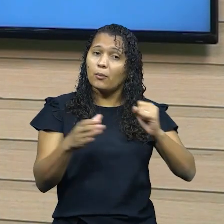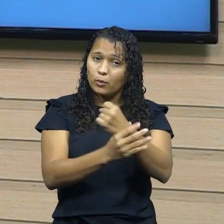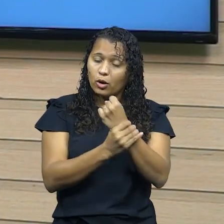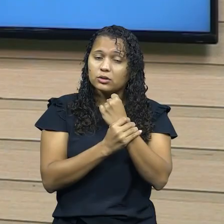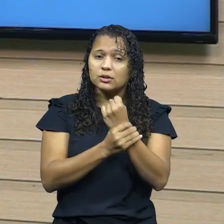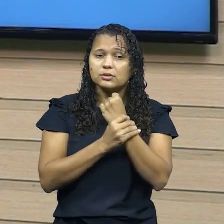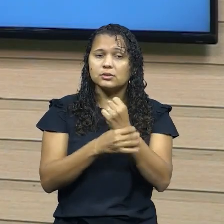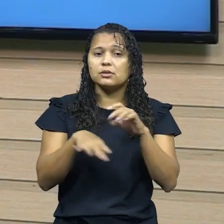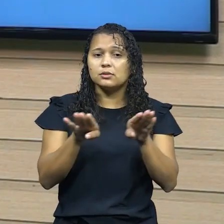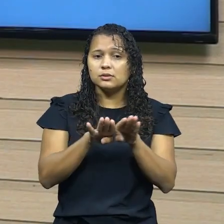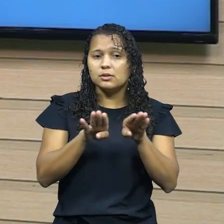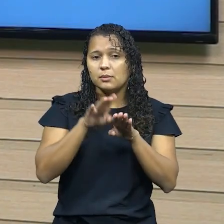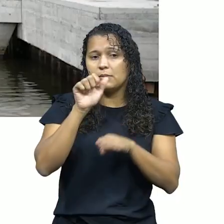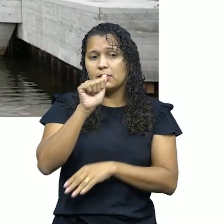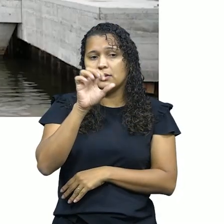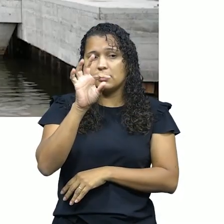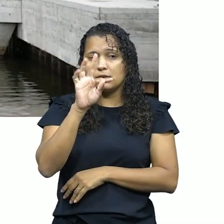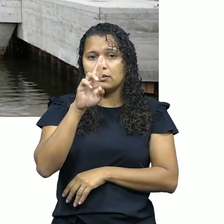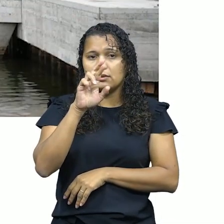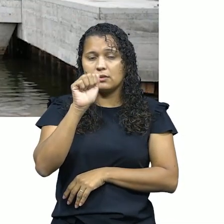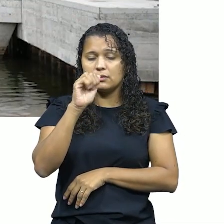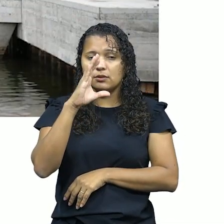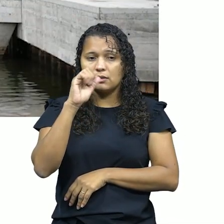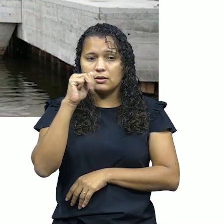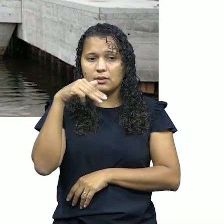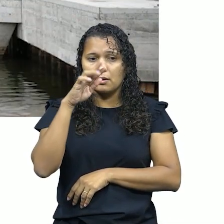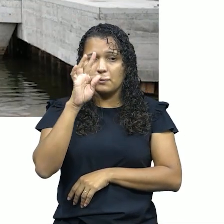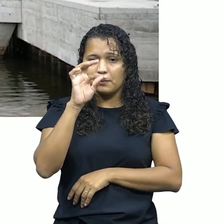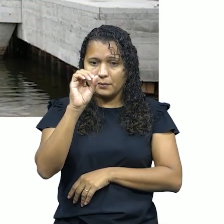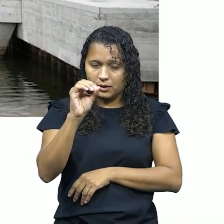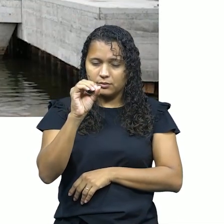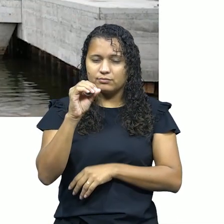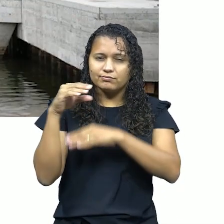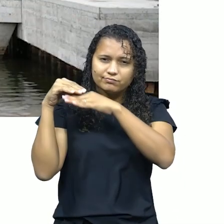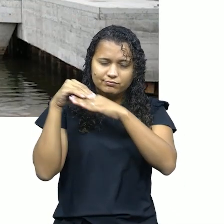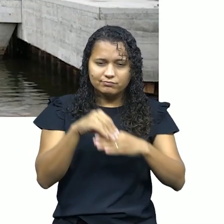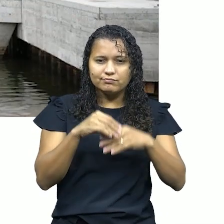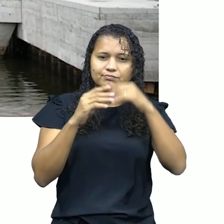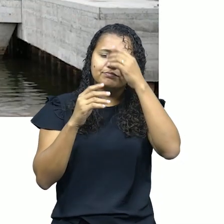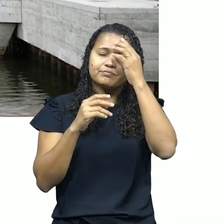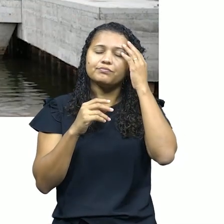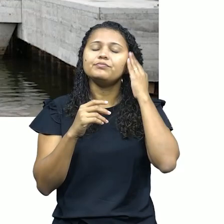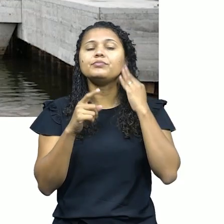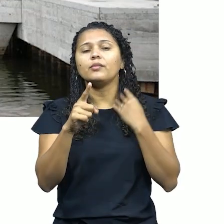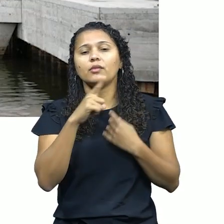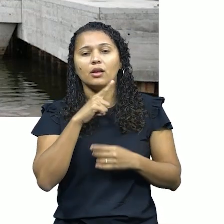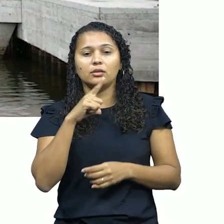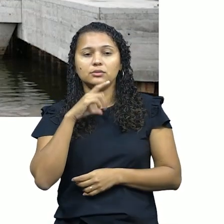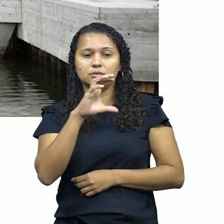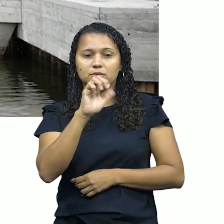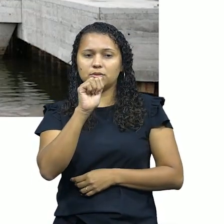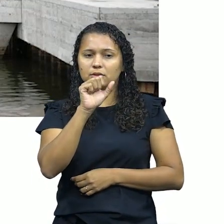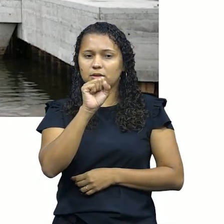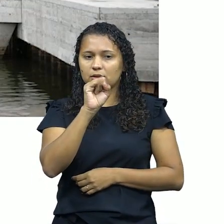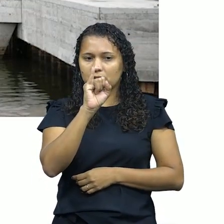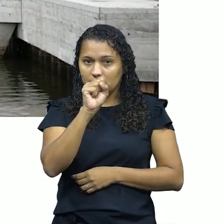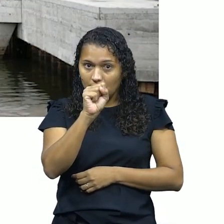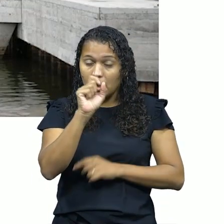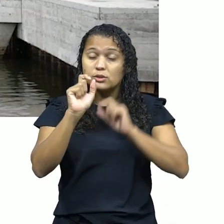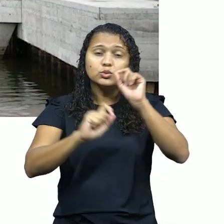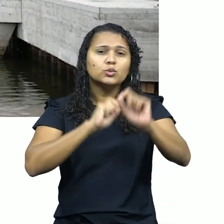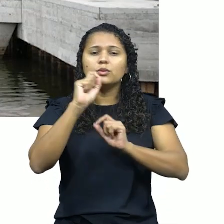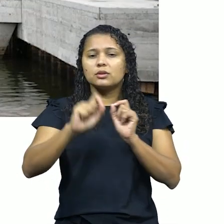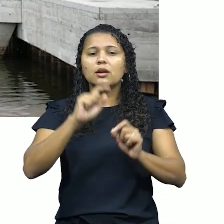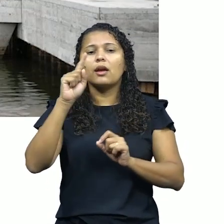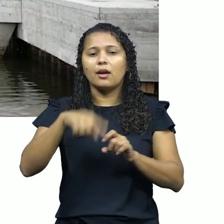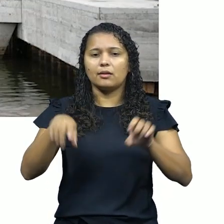e atracamento dos portos. Bom, aqui eu trouxe um cais, né? Então, o que é um cais? Um cais